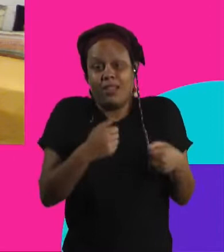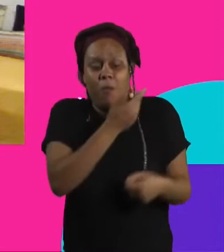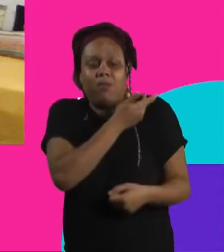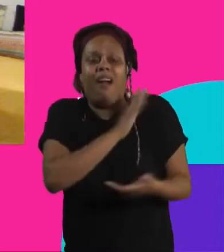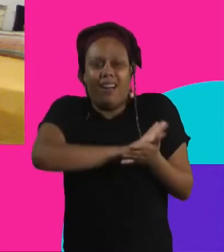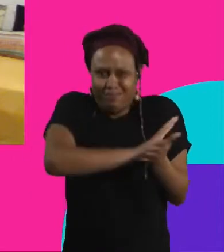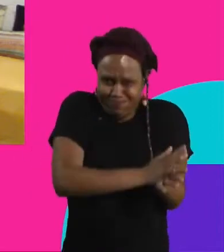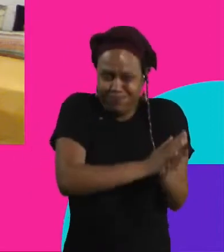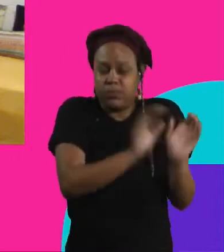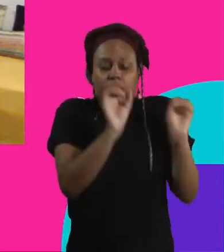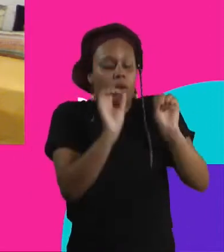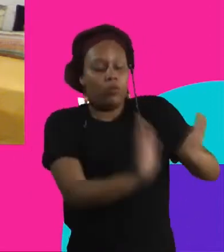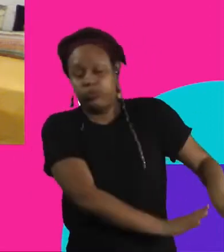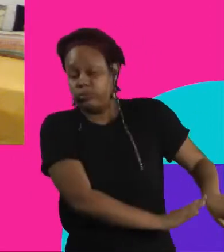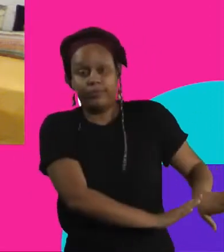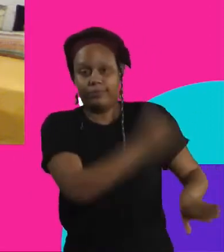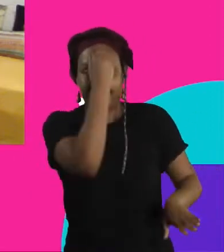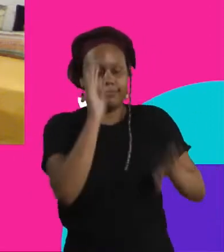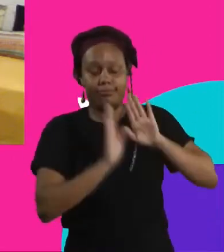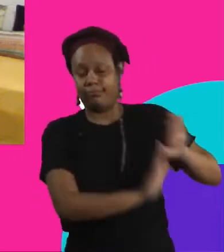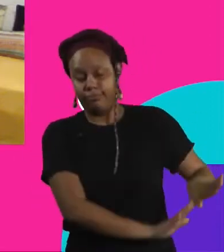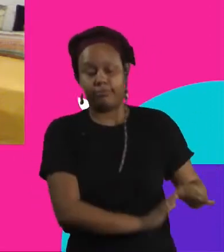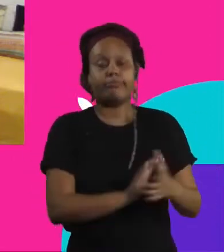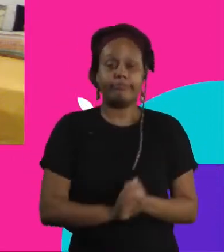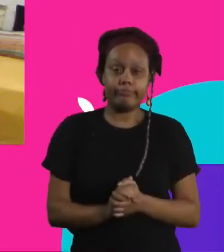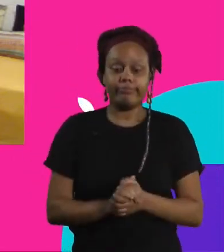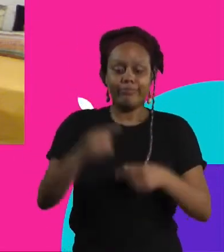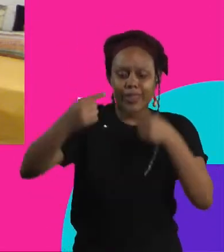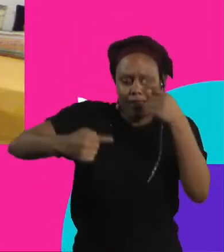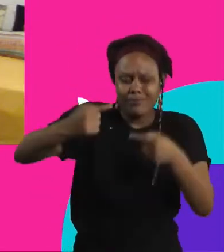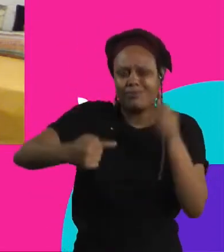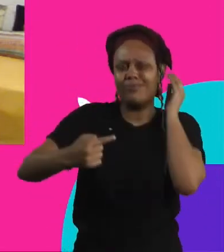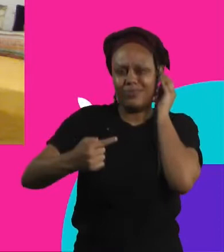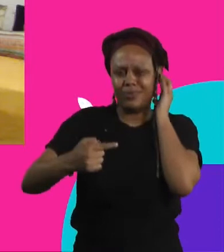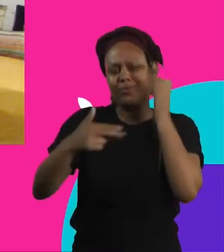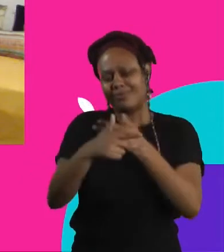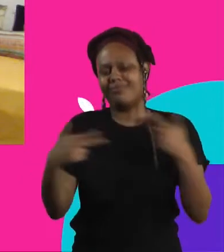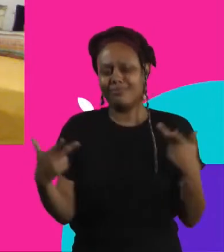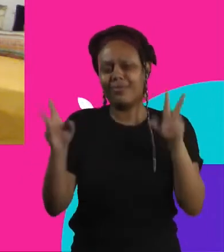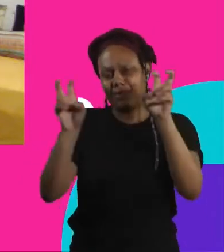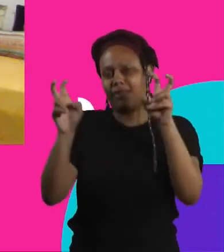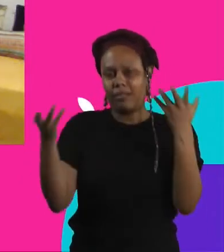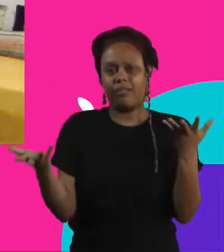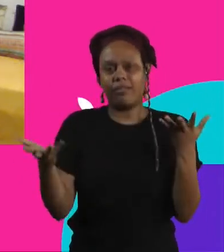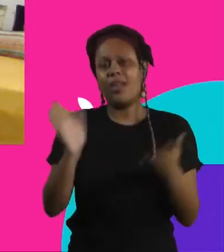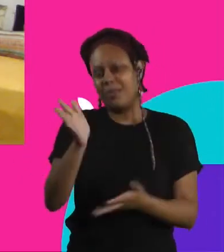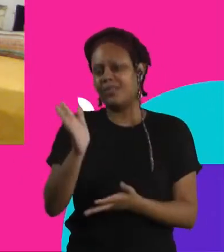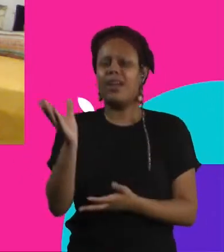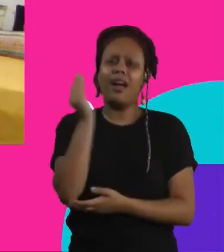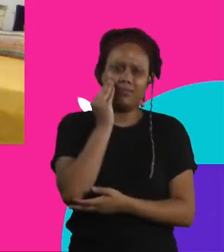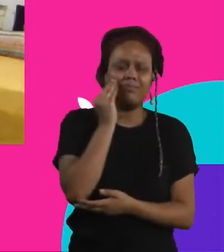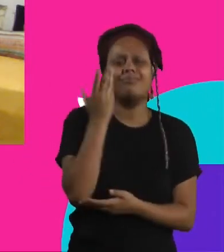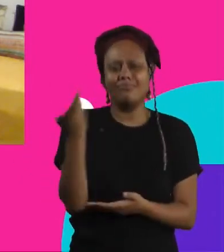E a discussão dessas questões é o que está acontecendo, é o que nós temos feito, né? Eu faço